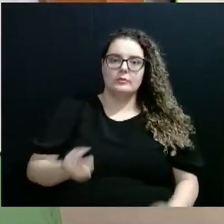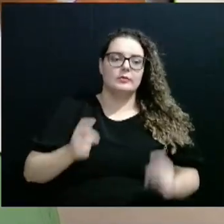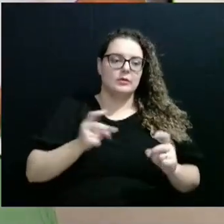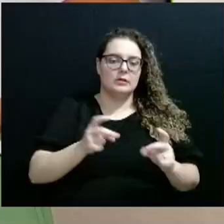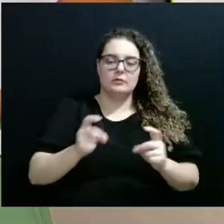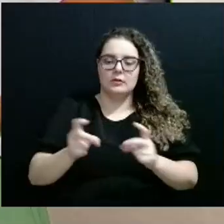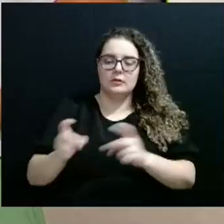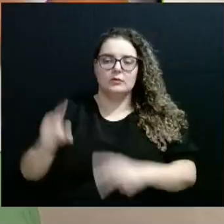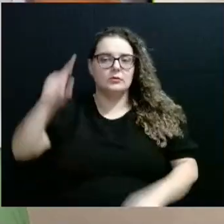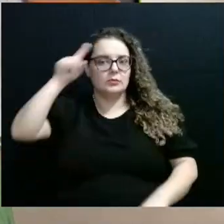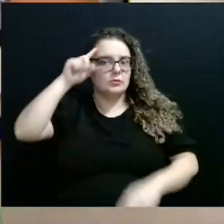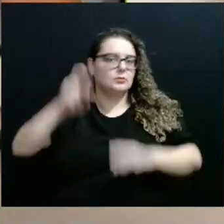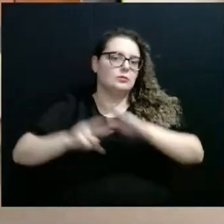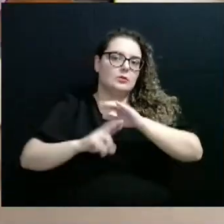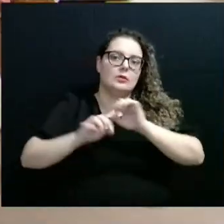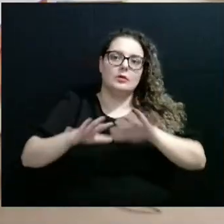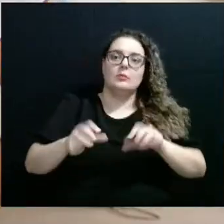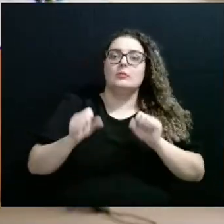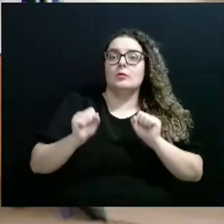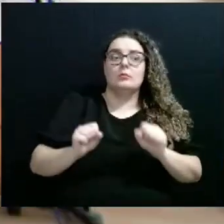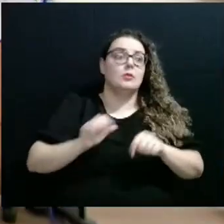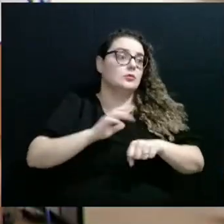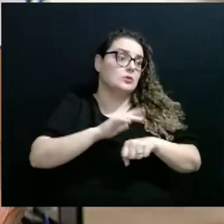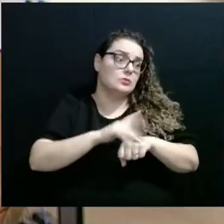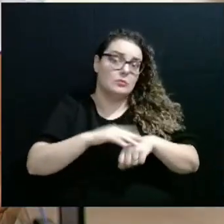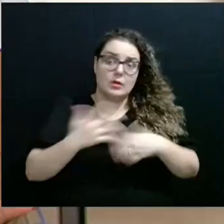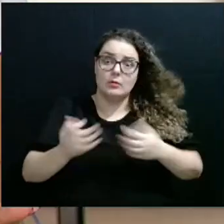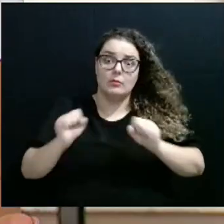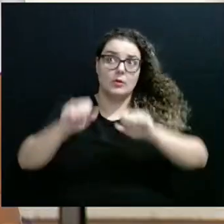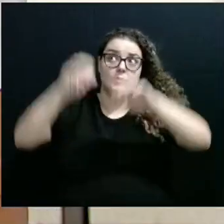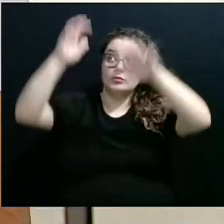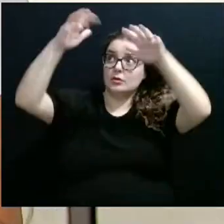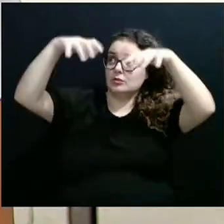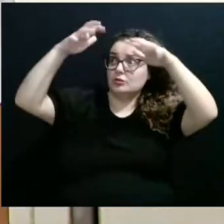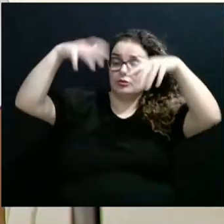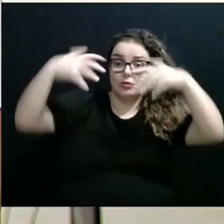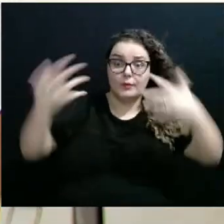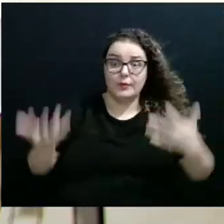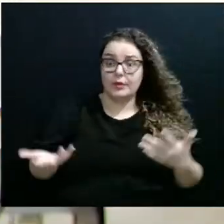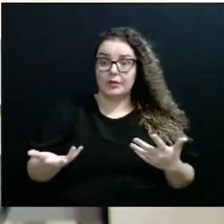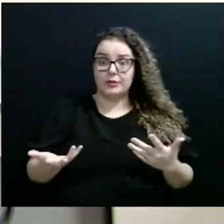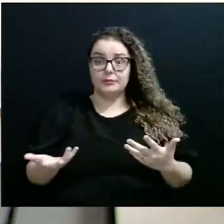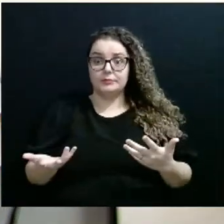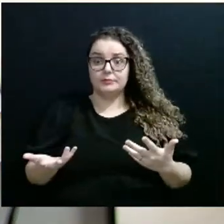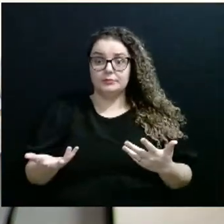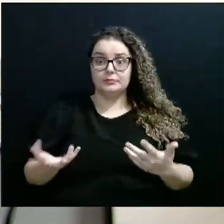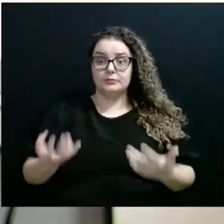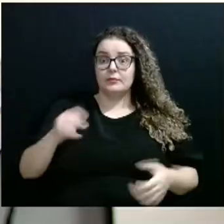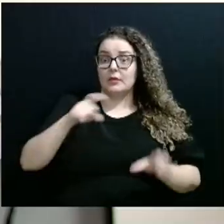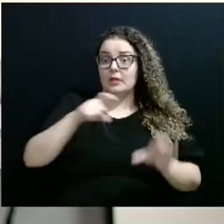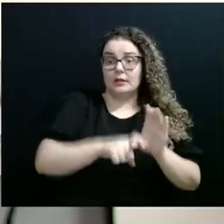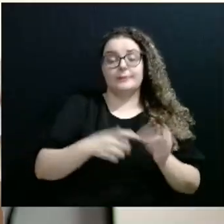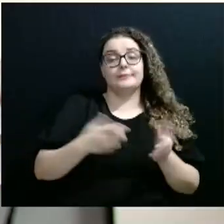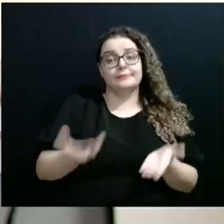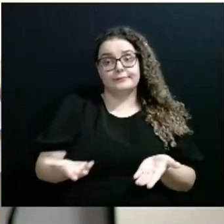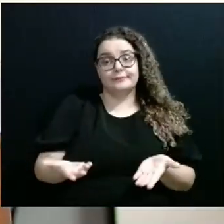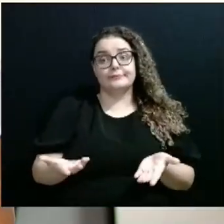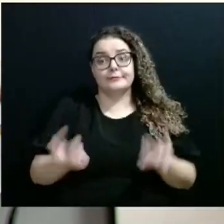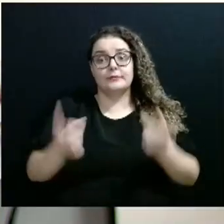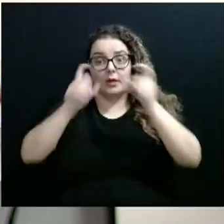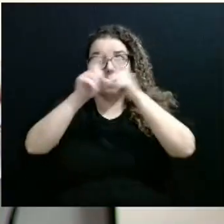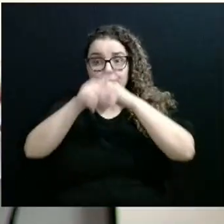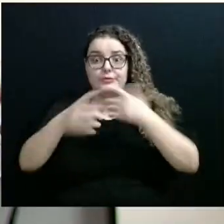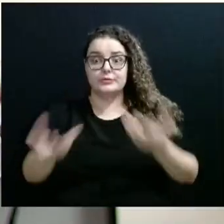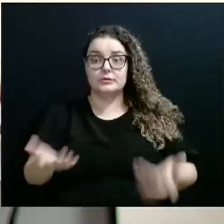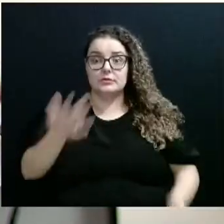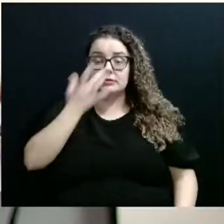elas podem estar adoecidas, pode estar chovendo, e se você depender só disso, é muito complicado. Então, assim,